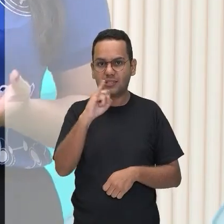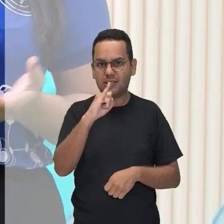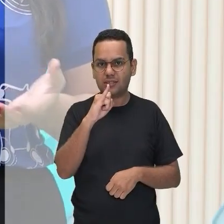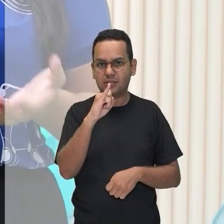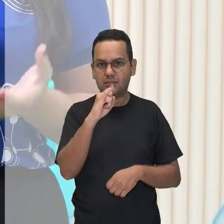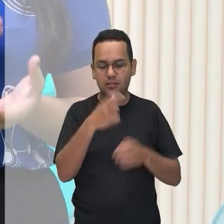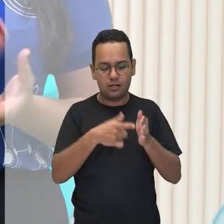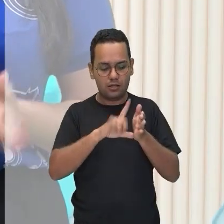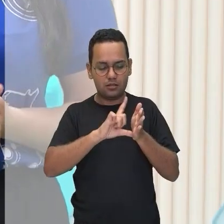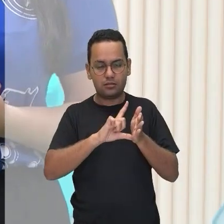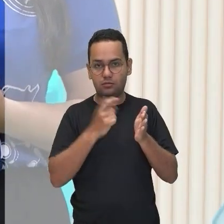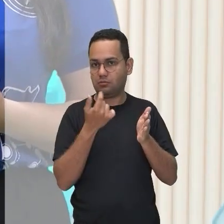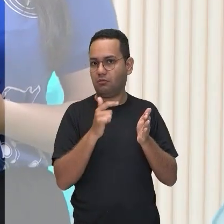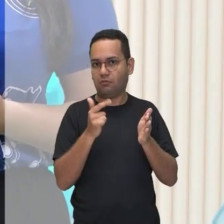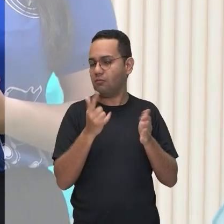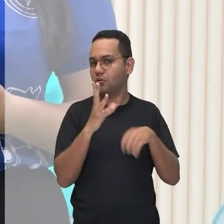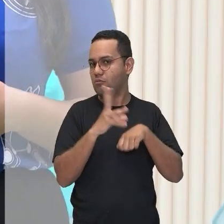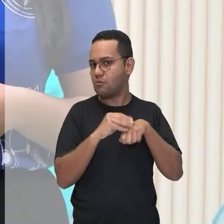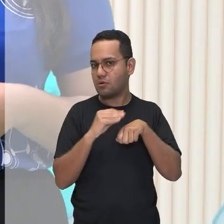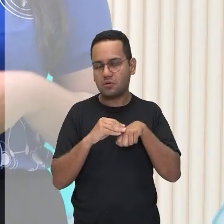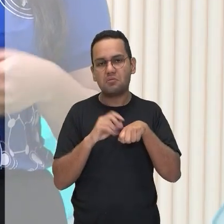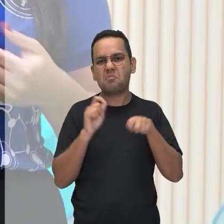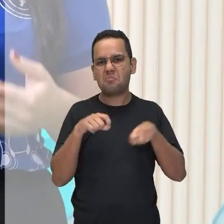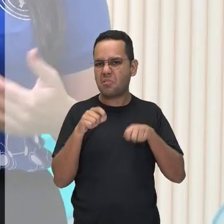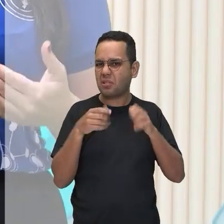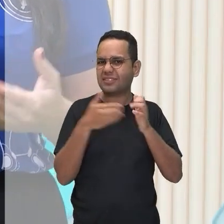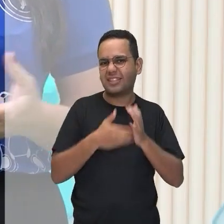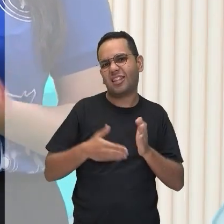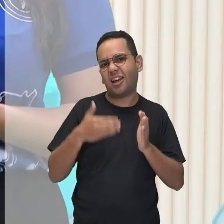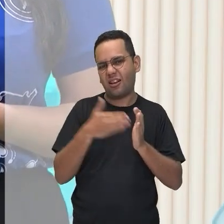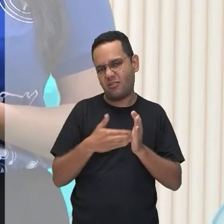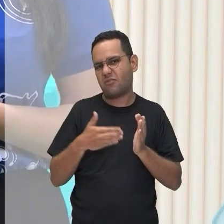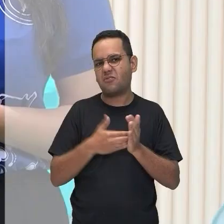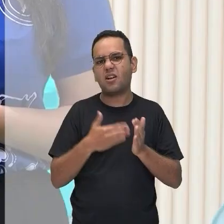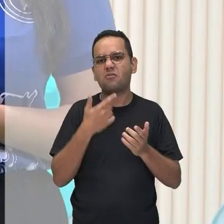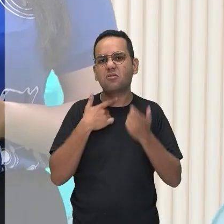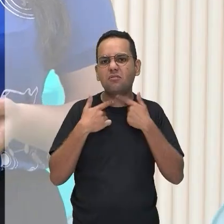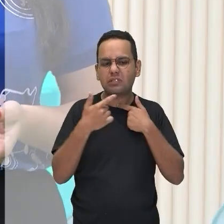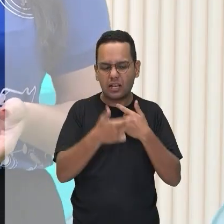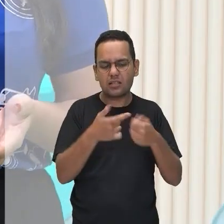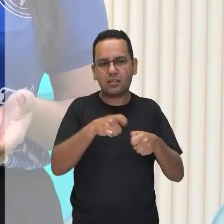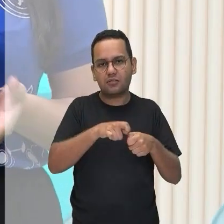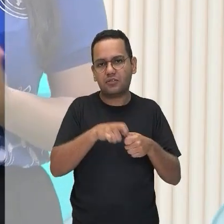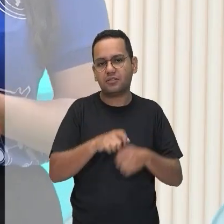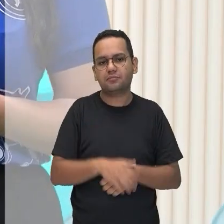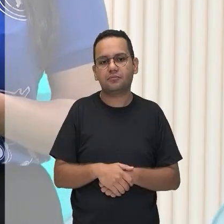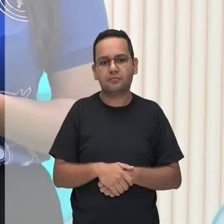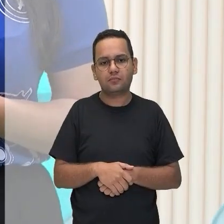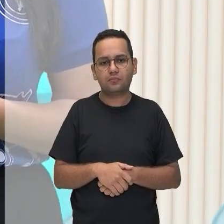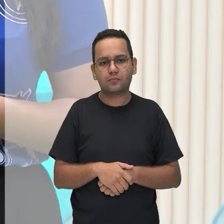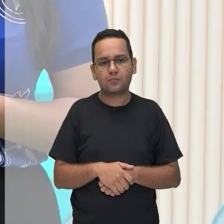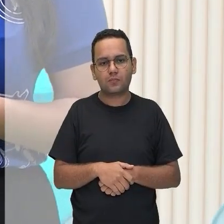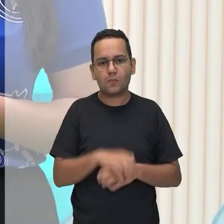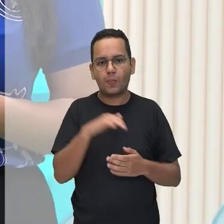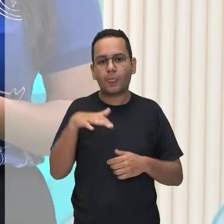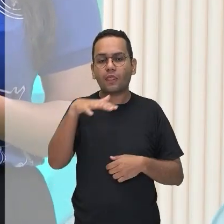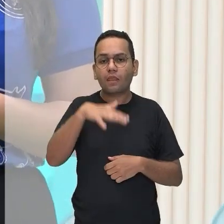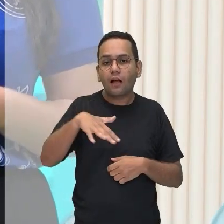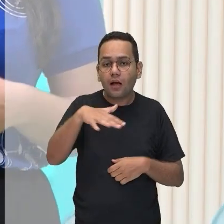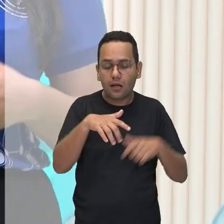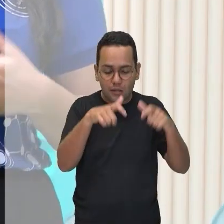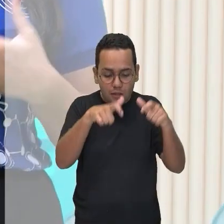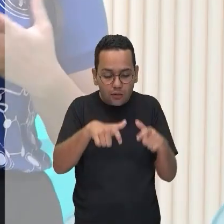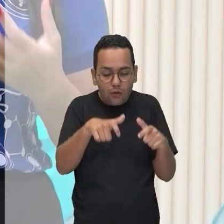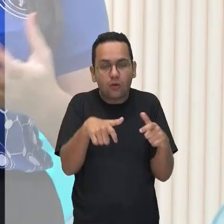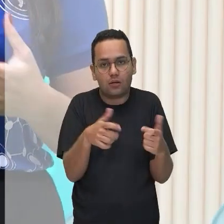isso também pode interferir na hora de você realizar essas atividades. Condição de ambiente também é muito